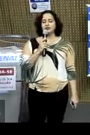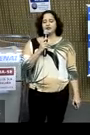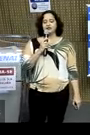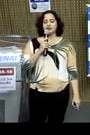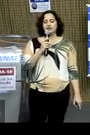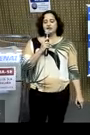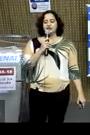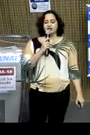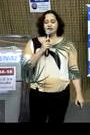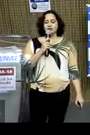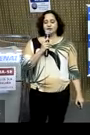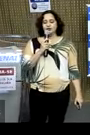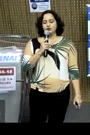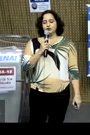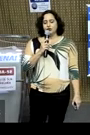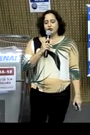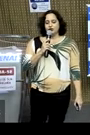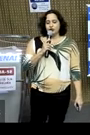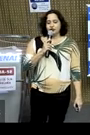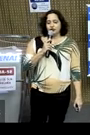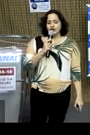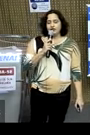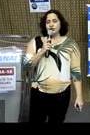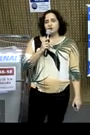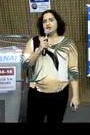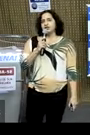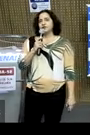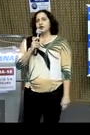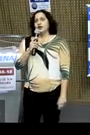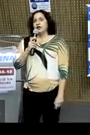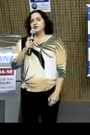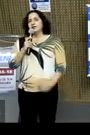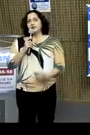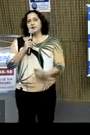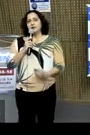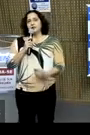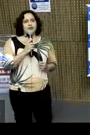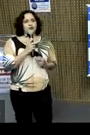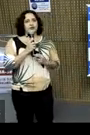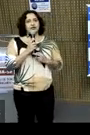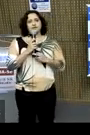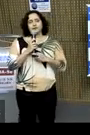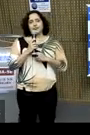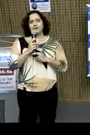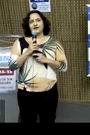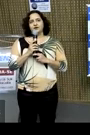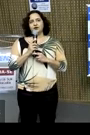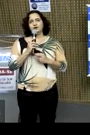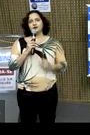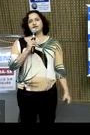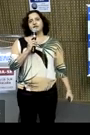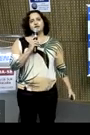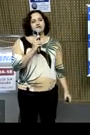primeiro semestre de 2021 de 85%. As principais reclamações dentro